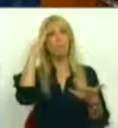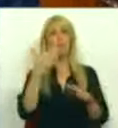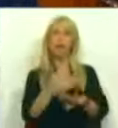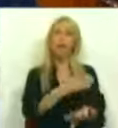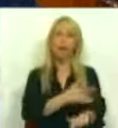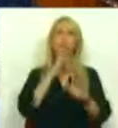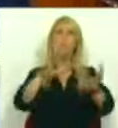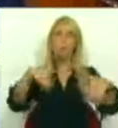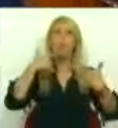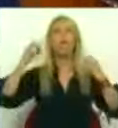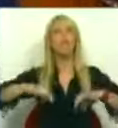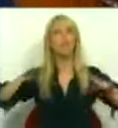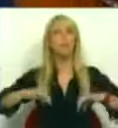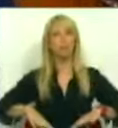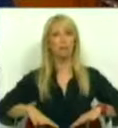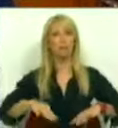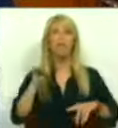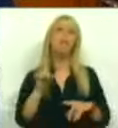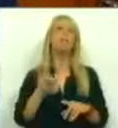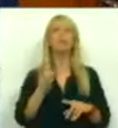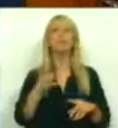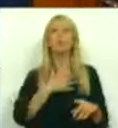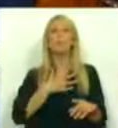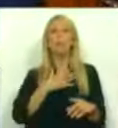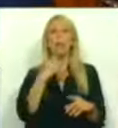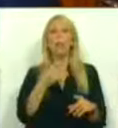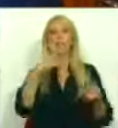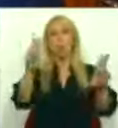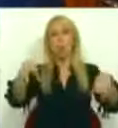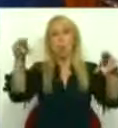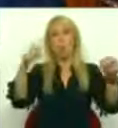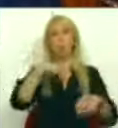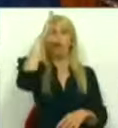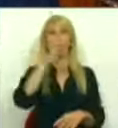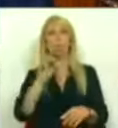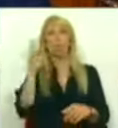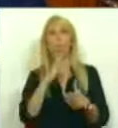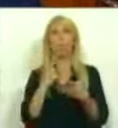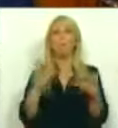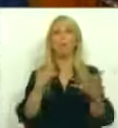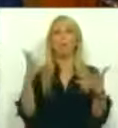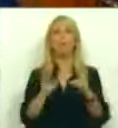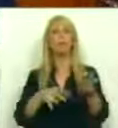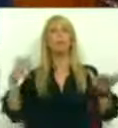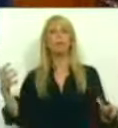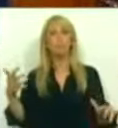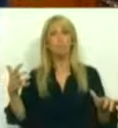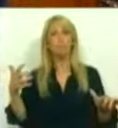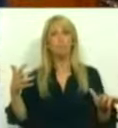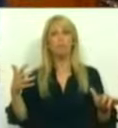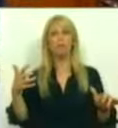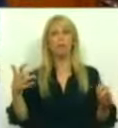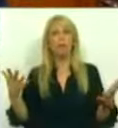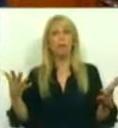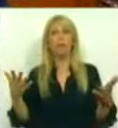inevitável, isso não significou nunca, nem para o Governo, nem para esta maioria parlamentar, que não haveria